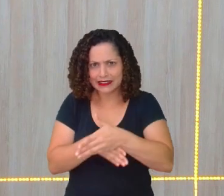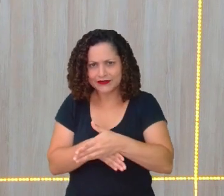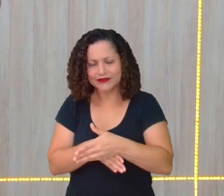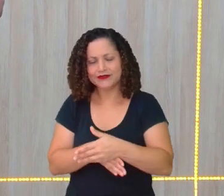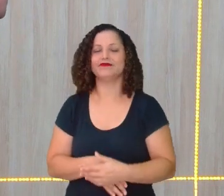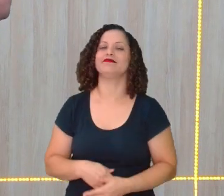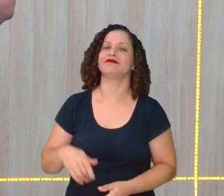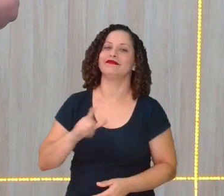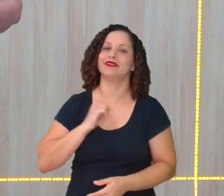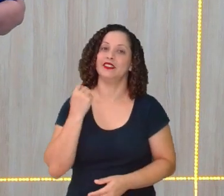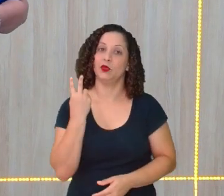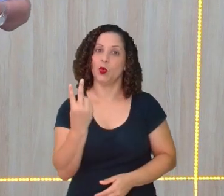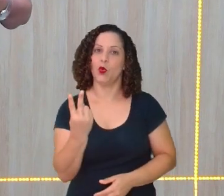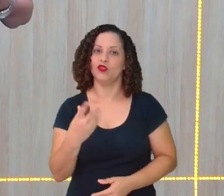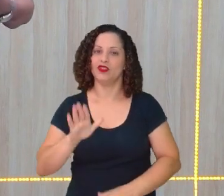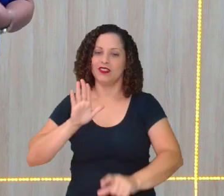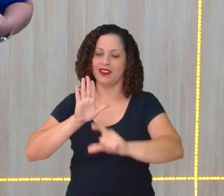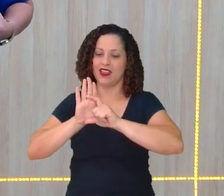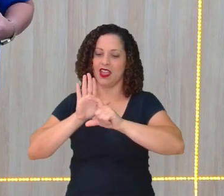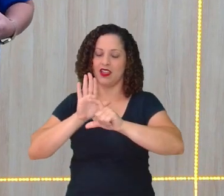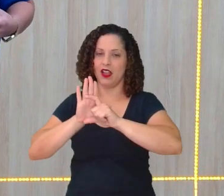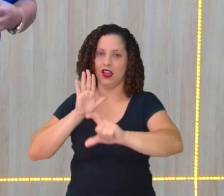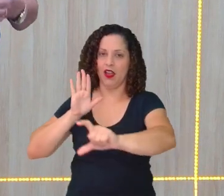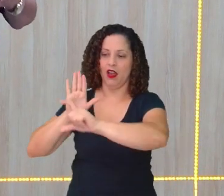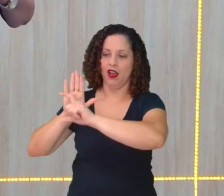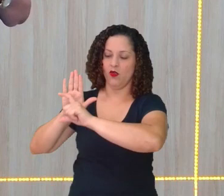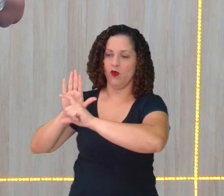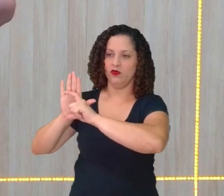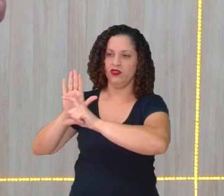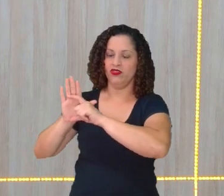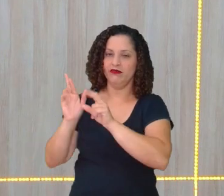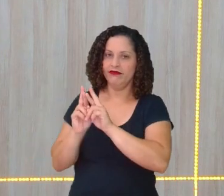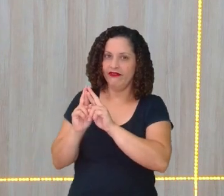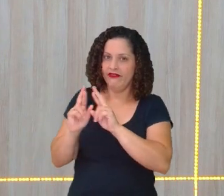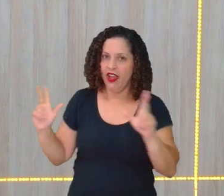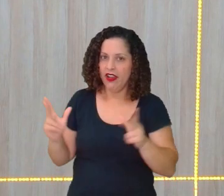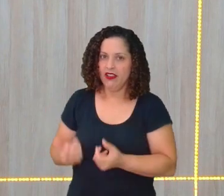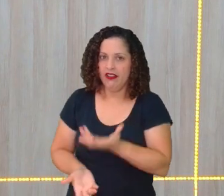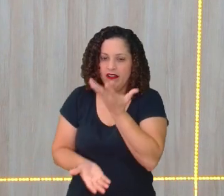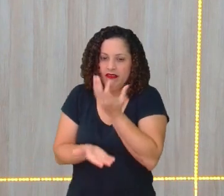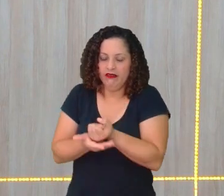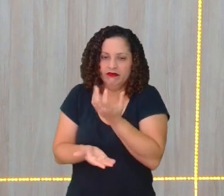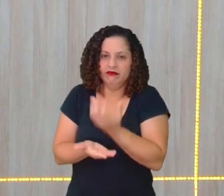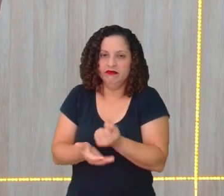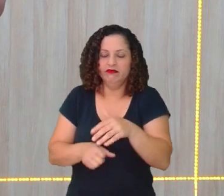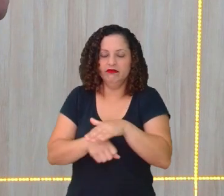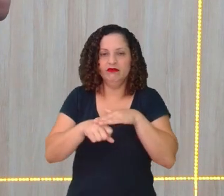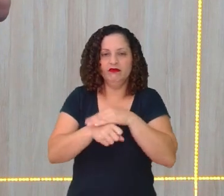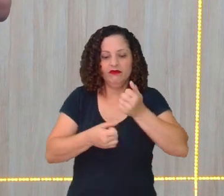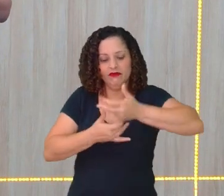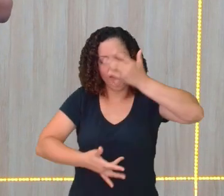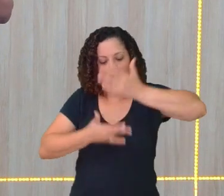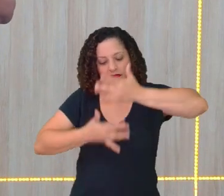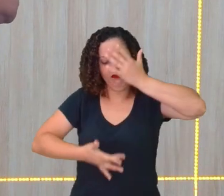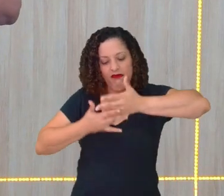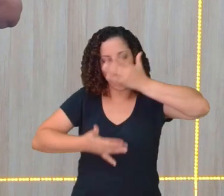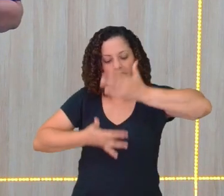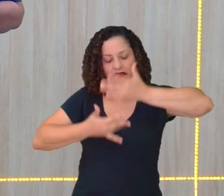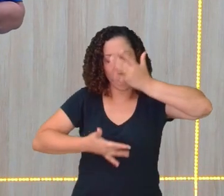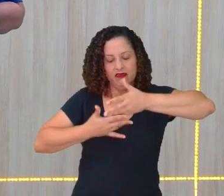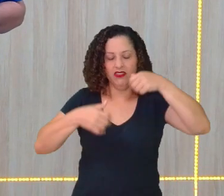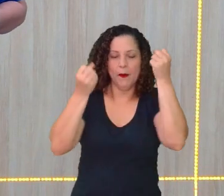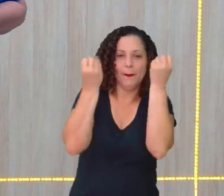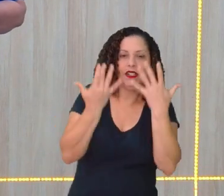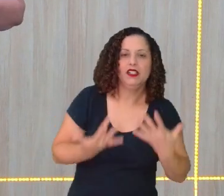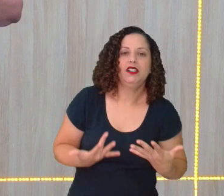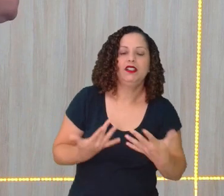aí agora 2 QR Codes que vocês vão poder baixar, conversar conosco em tempo real, falando, pessoal, a respeito,